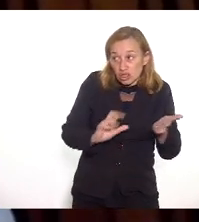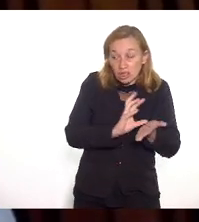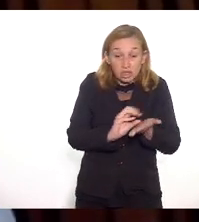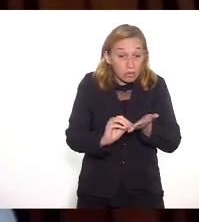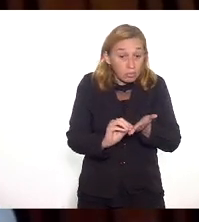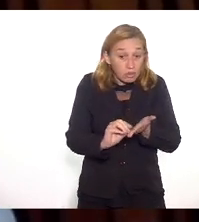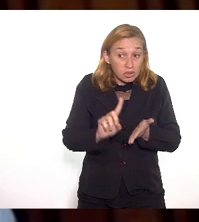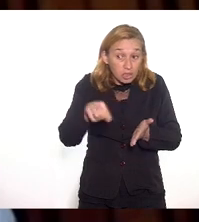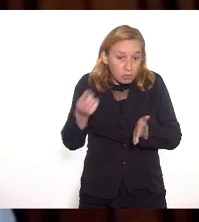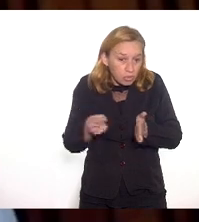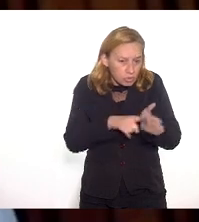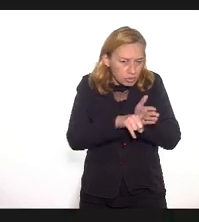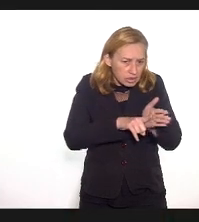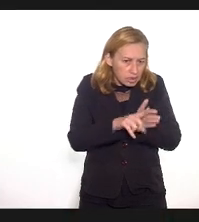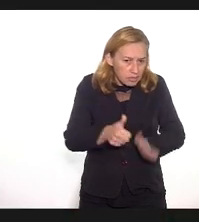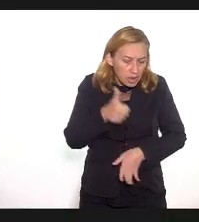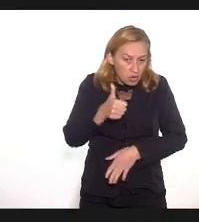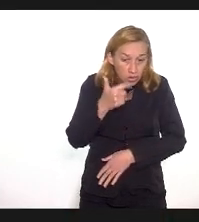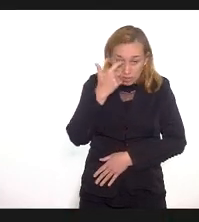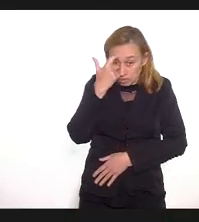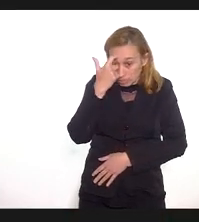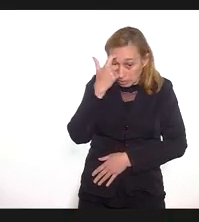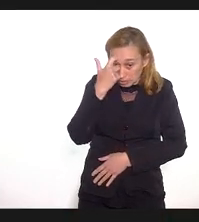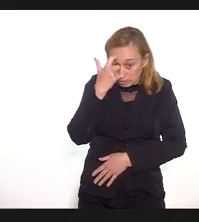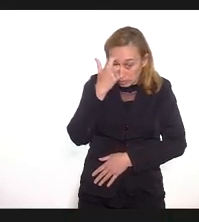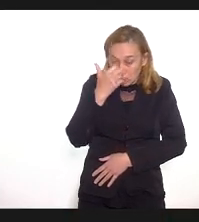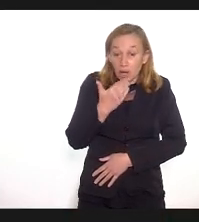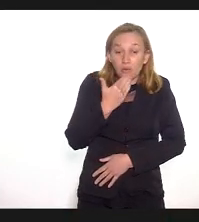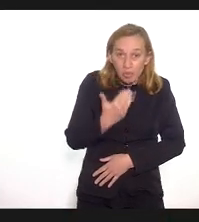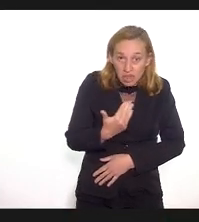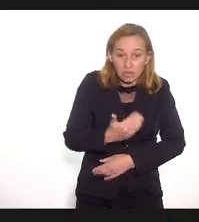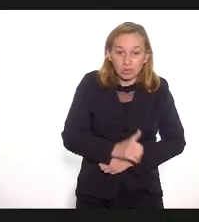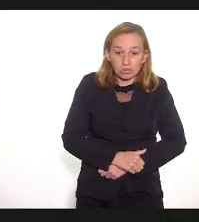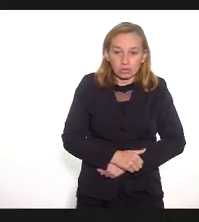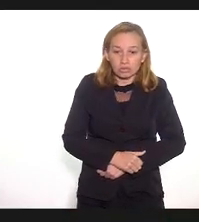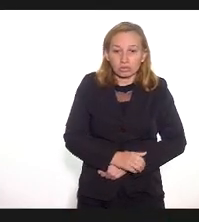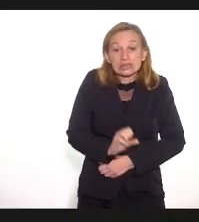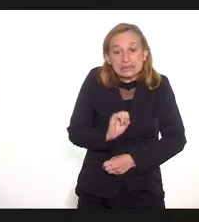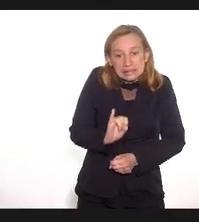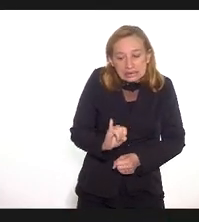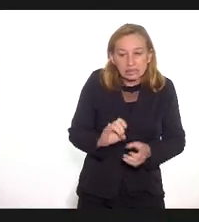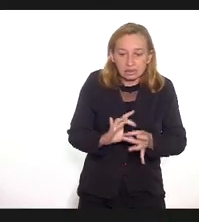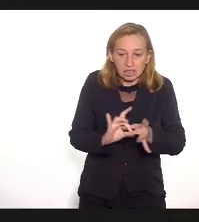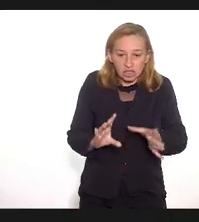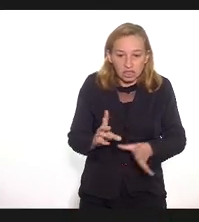autor e faça uma análise. É o teu carro que vai puxar? Eu peço, então, se Vossa Excelência permitir,